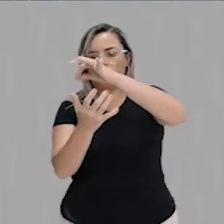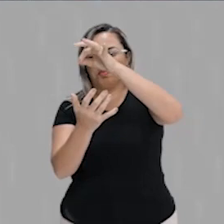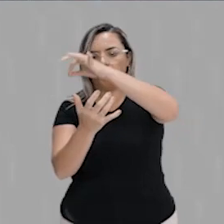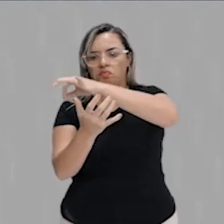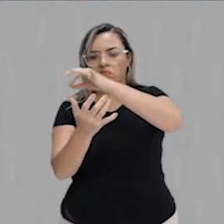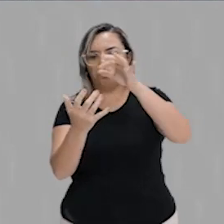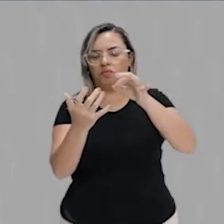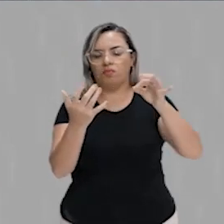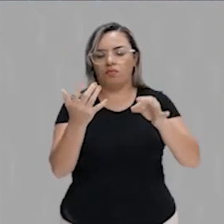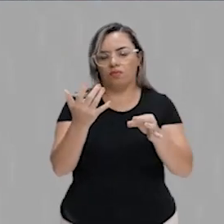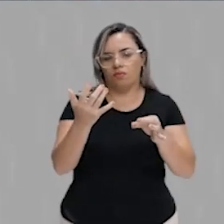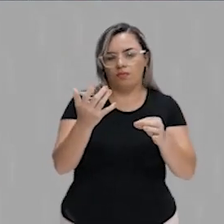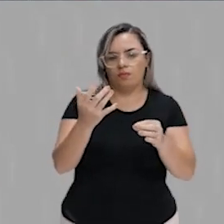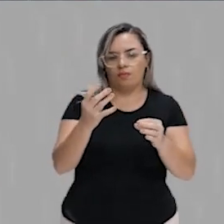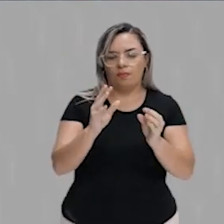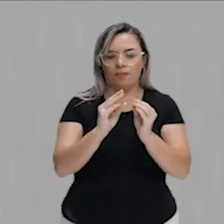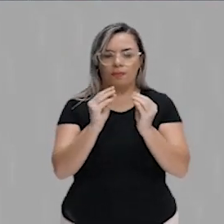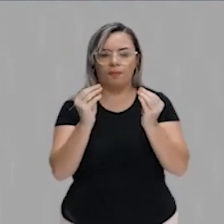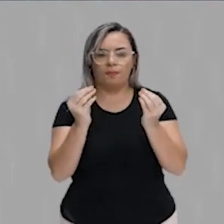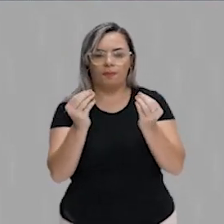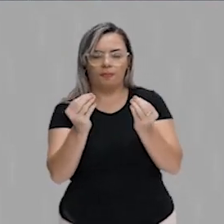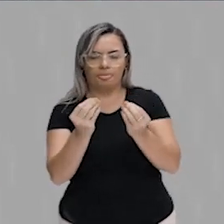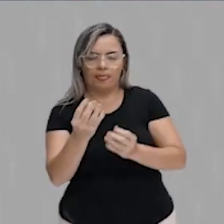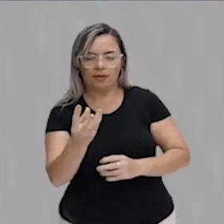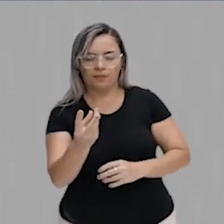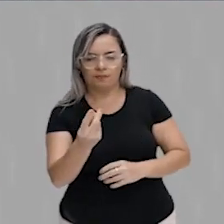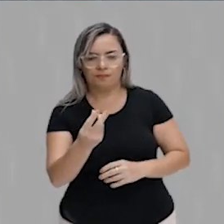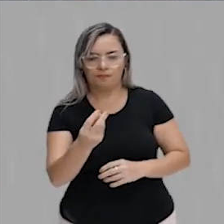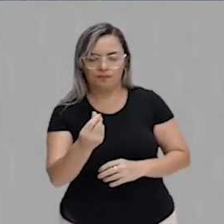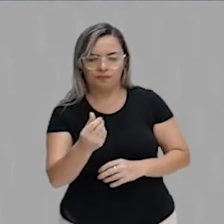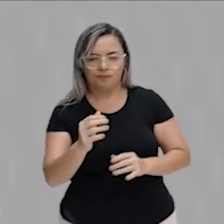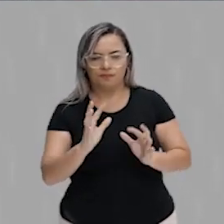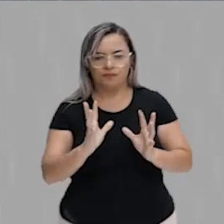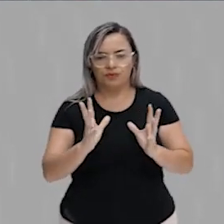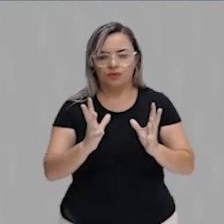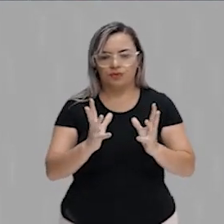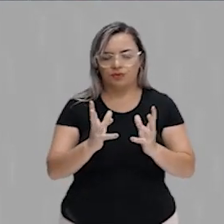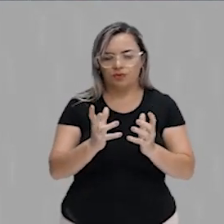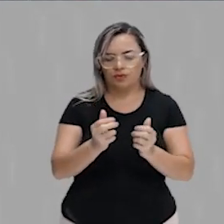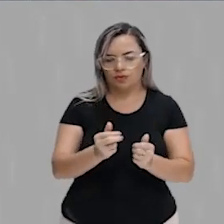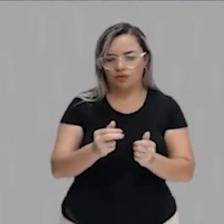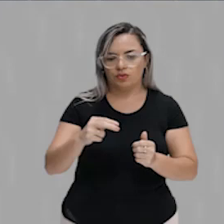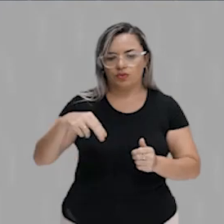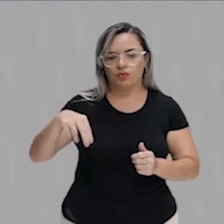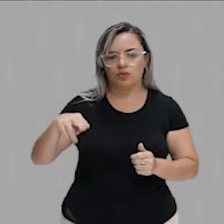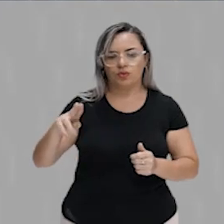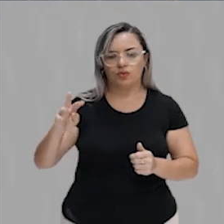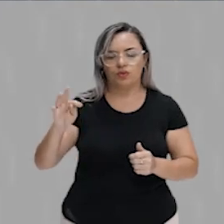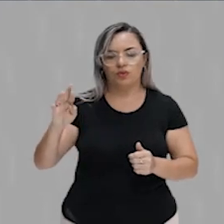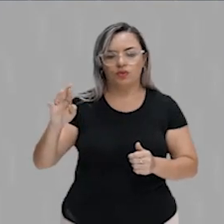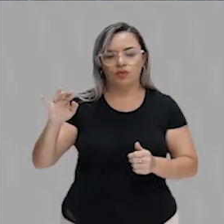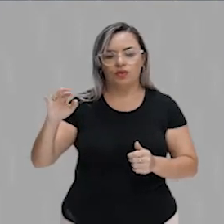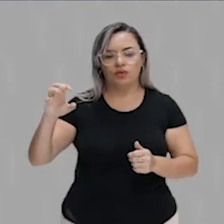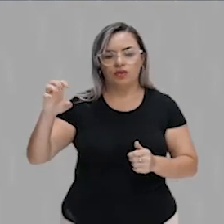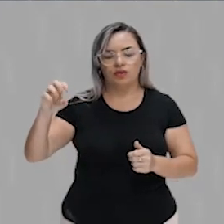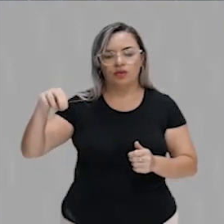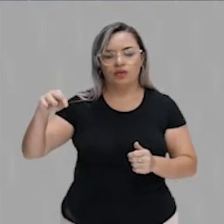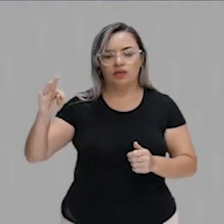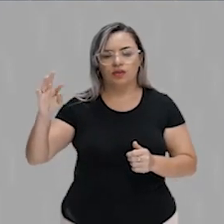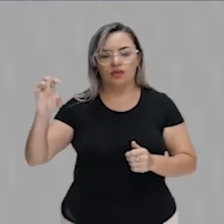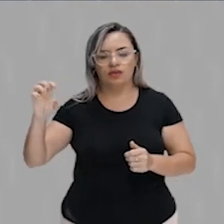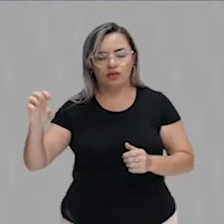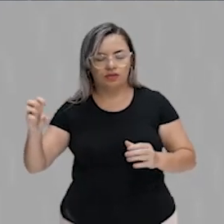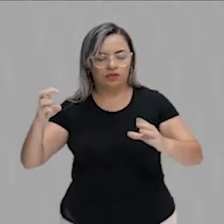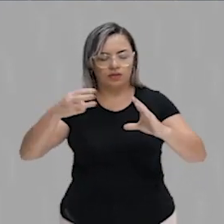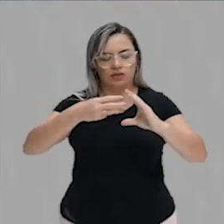são soluções que contêm todos os nutrientes para as células. Por exemplo, você pode colocar um